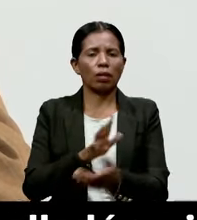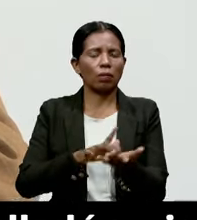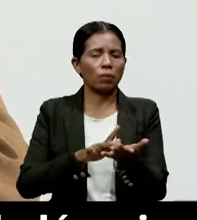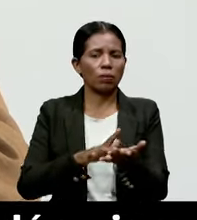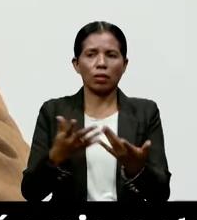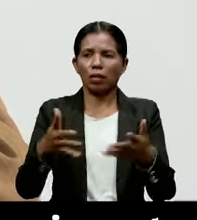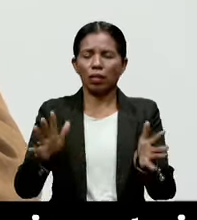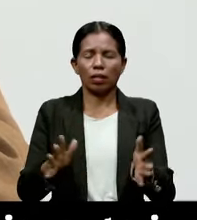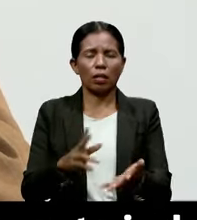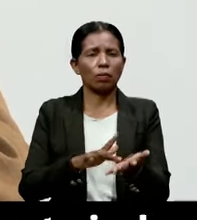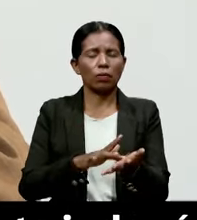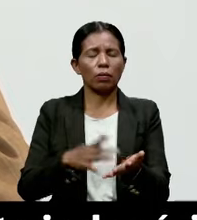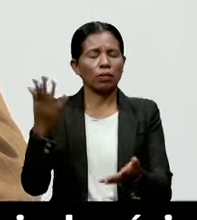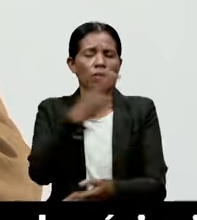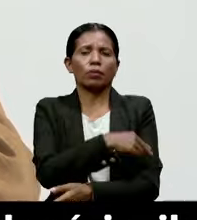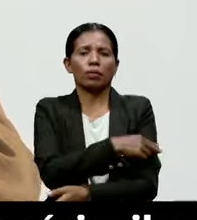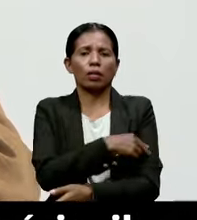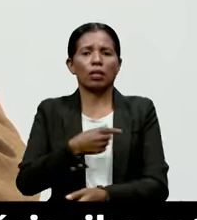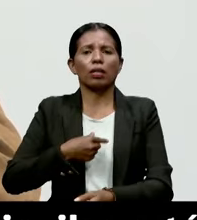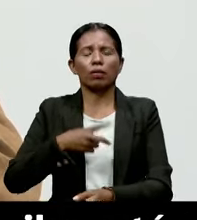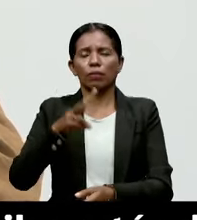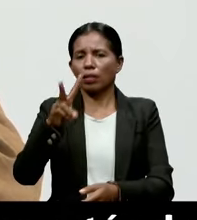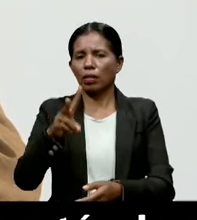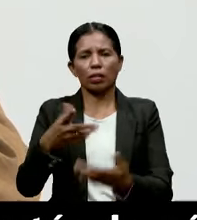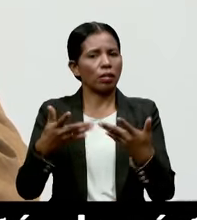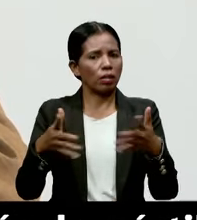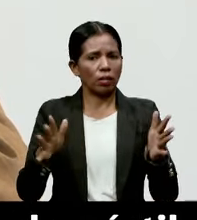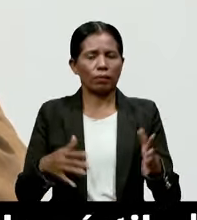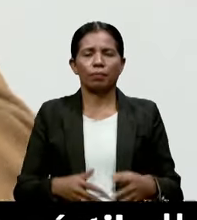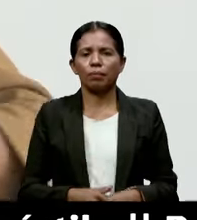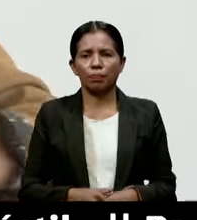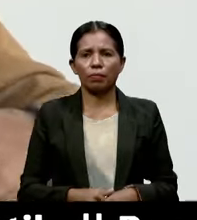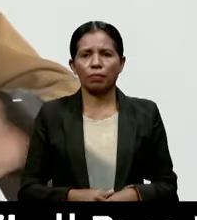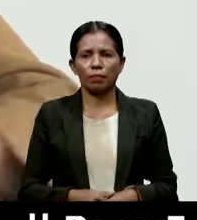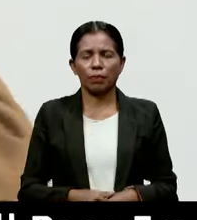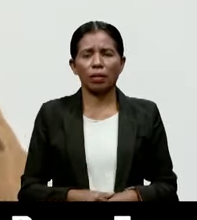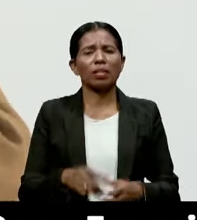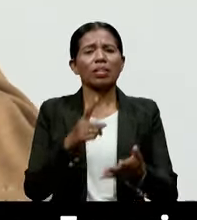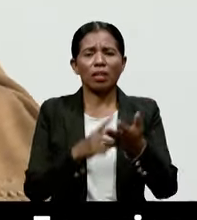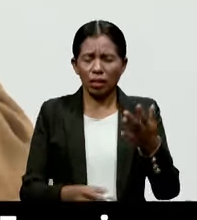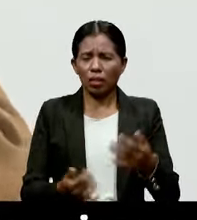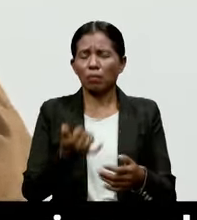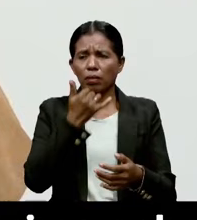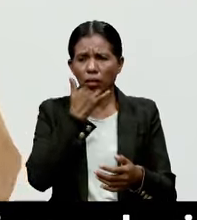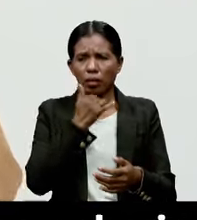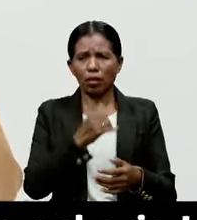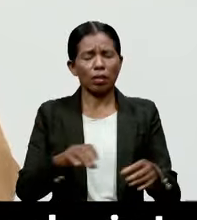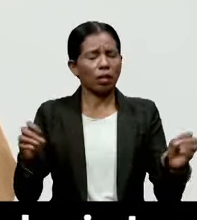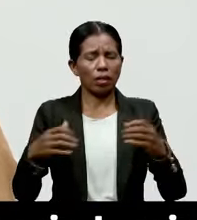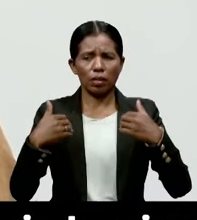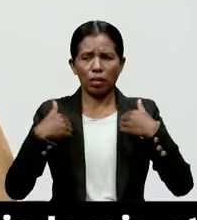Ai moro ki hospital ki di gidu volandaris det mus lai. Tau sai da maksala. Ai falta de